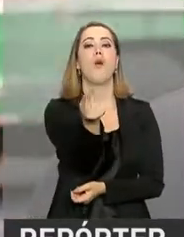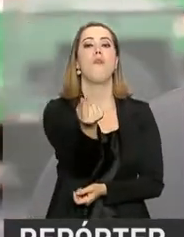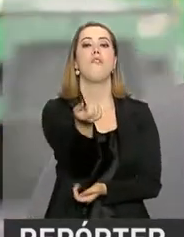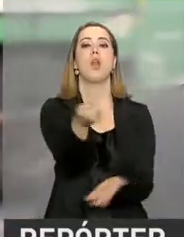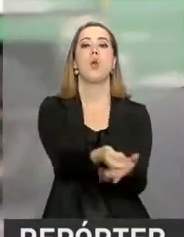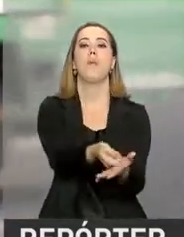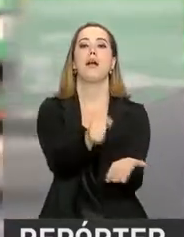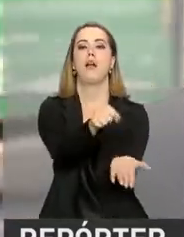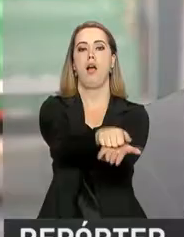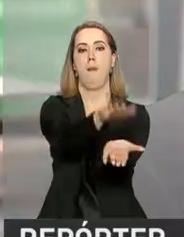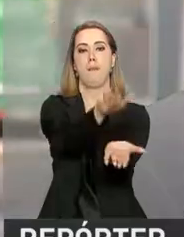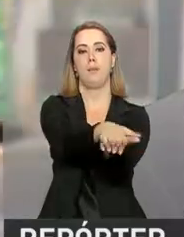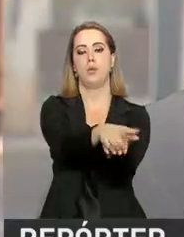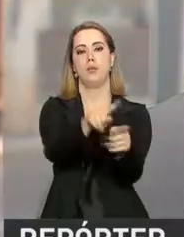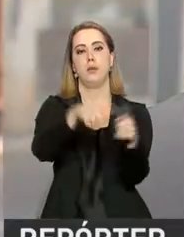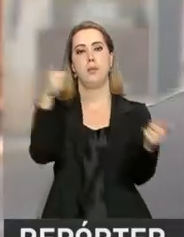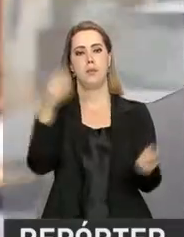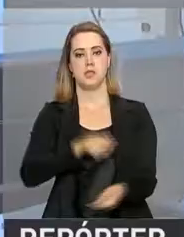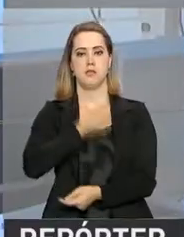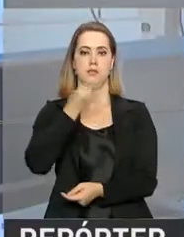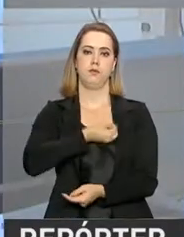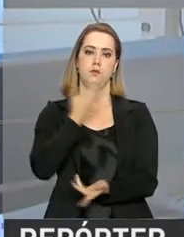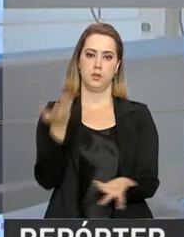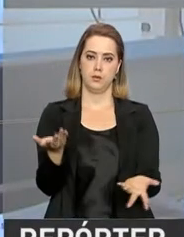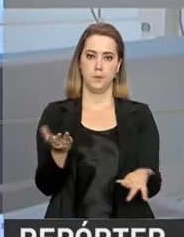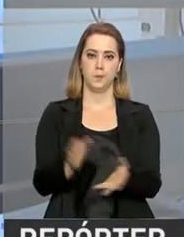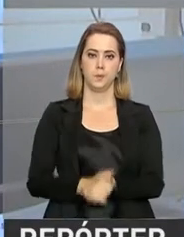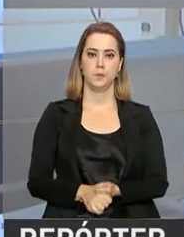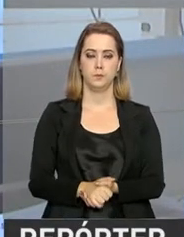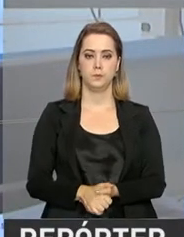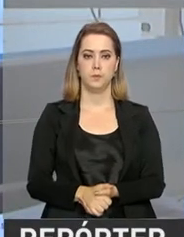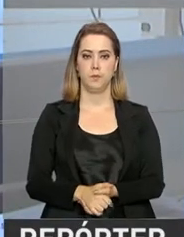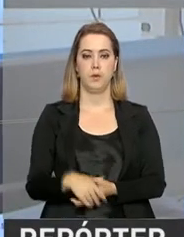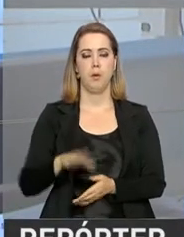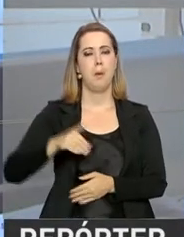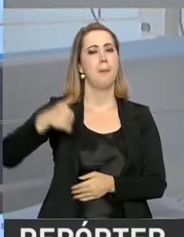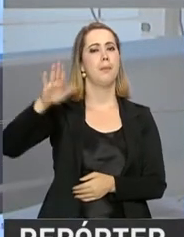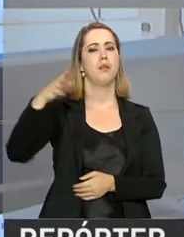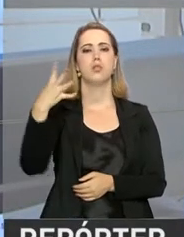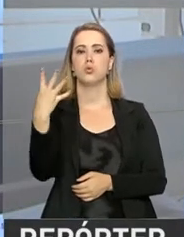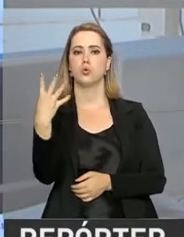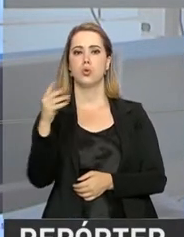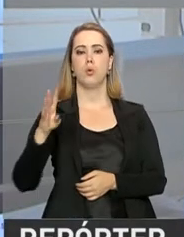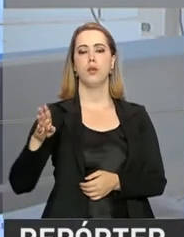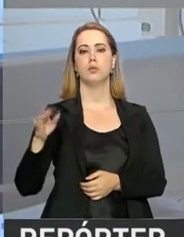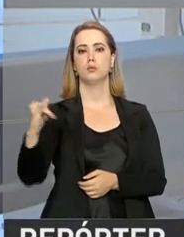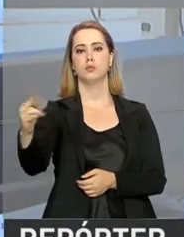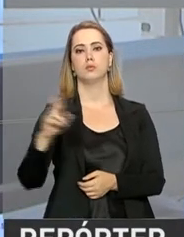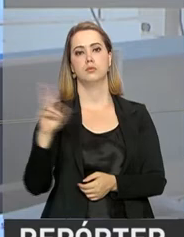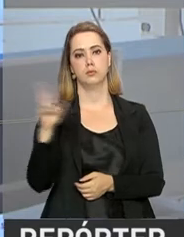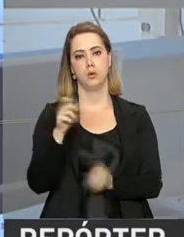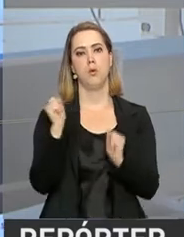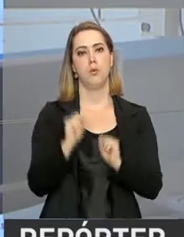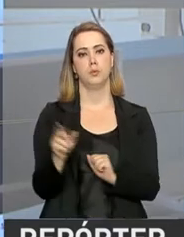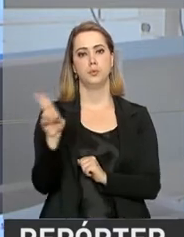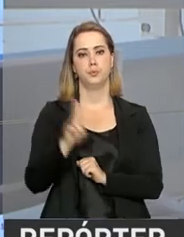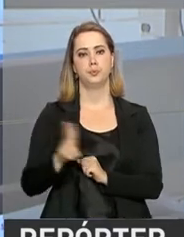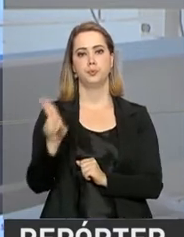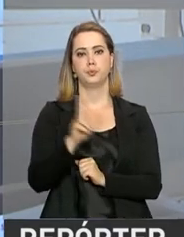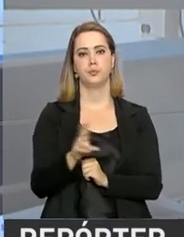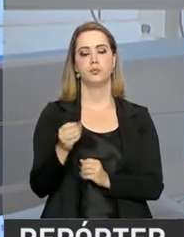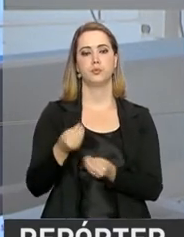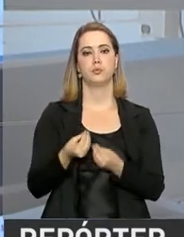em si é o valor da vida que têm juntos mais de 4 bilhões de reais poderão ser usados para garantir o abastecimento